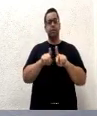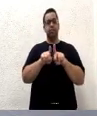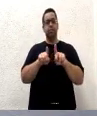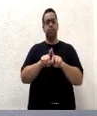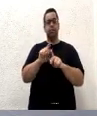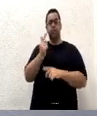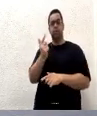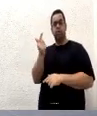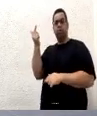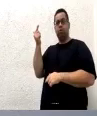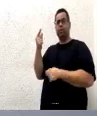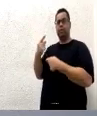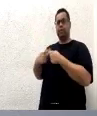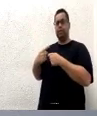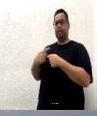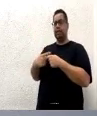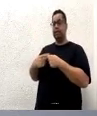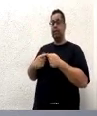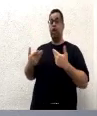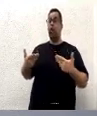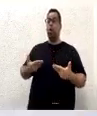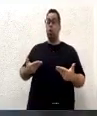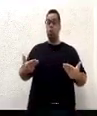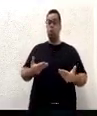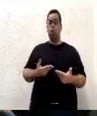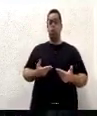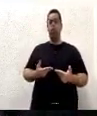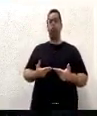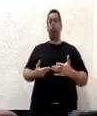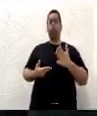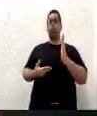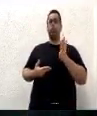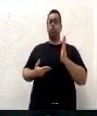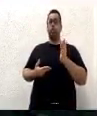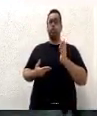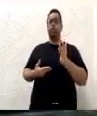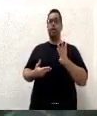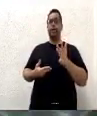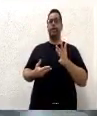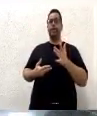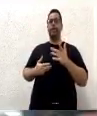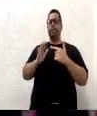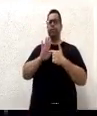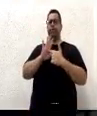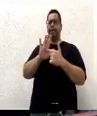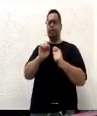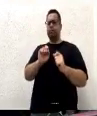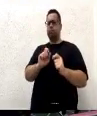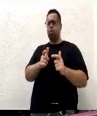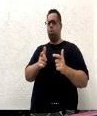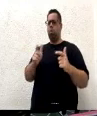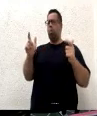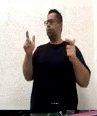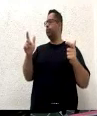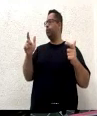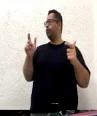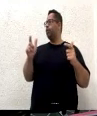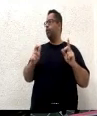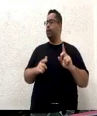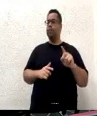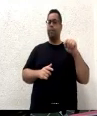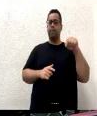estão dentro de um número que a gente pode chamar de epidemia, né? A gente ainda está numa situação